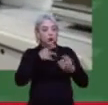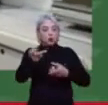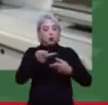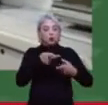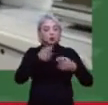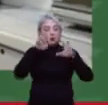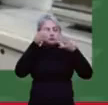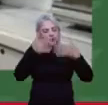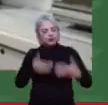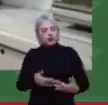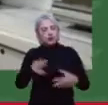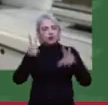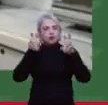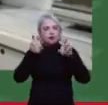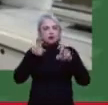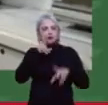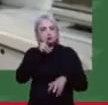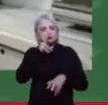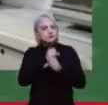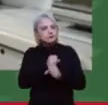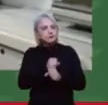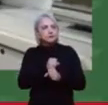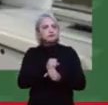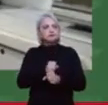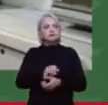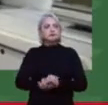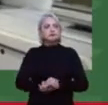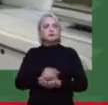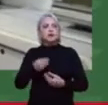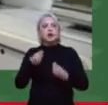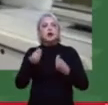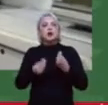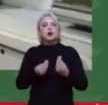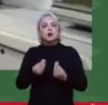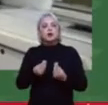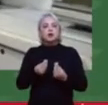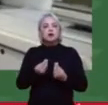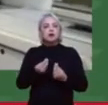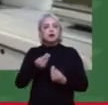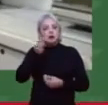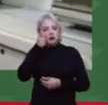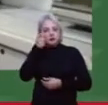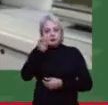esse tema. E só reforçar, é bem importante reforçar, o pessoal que